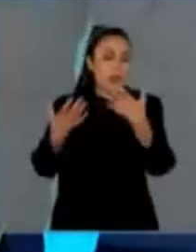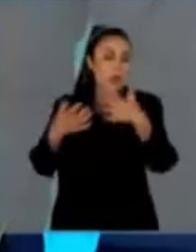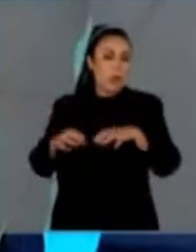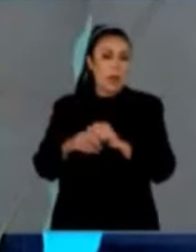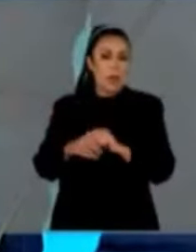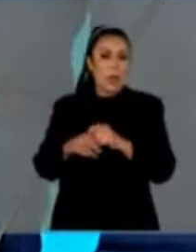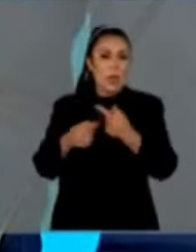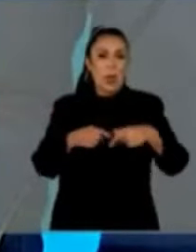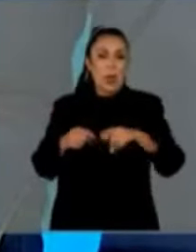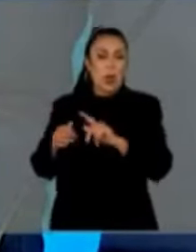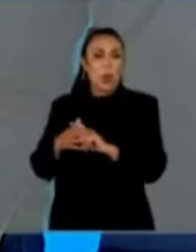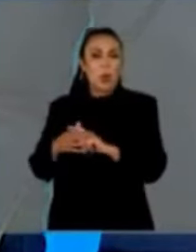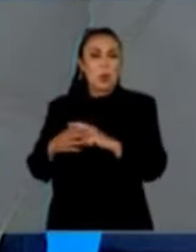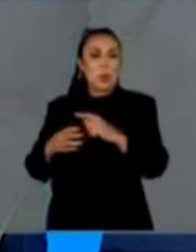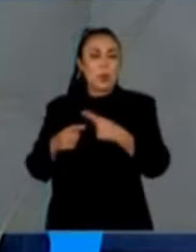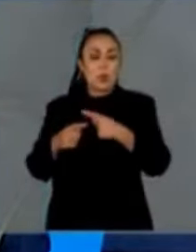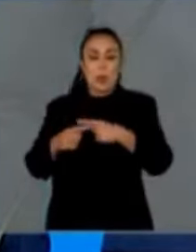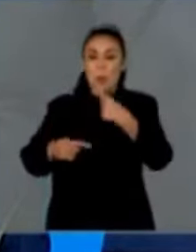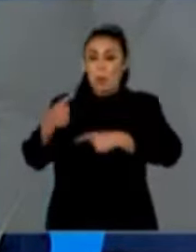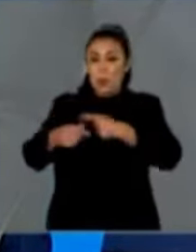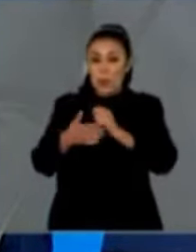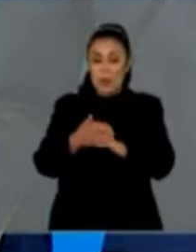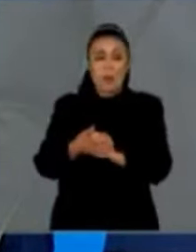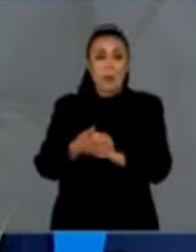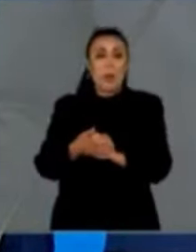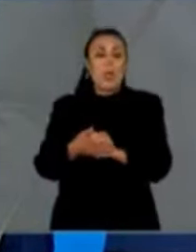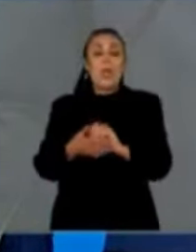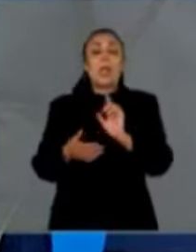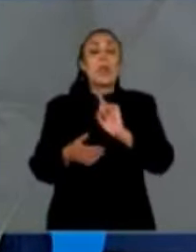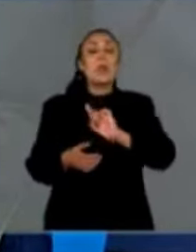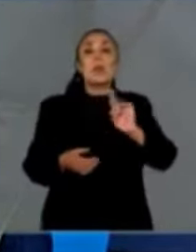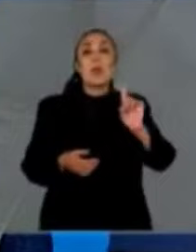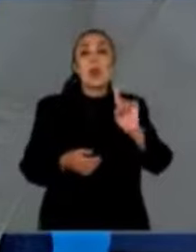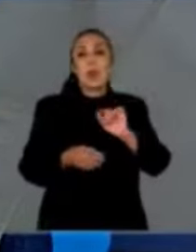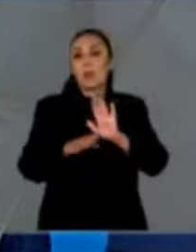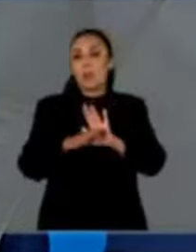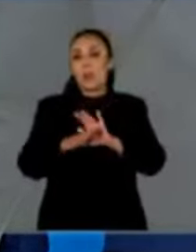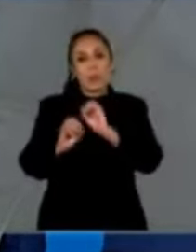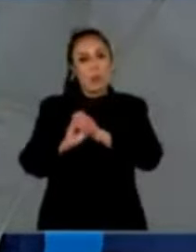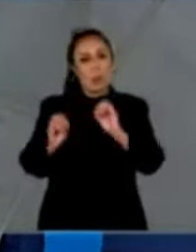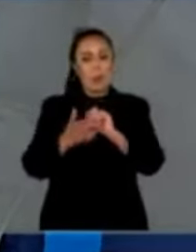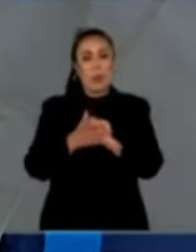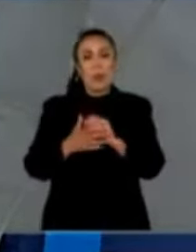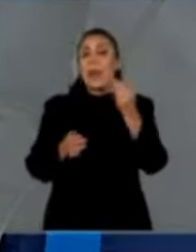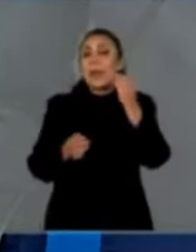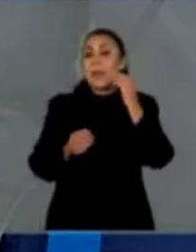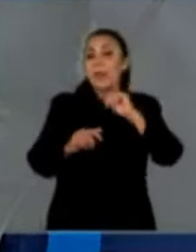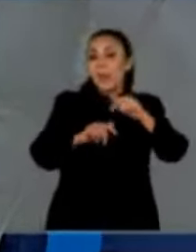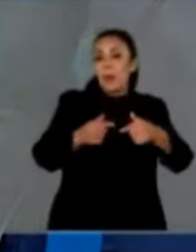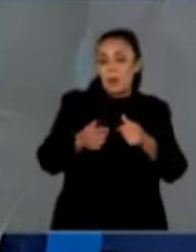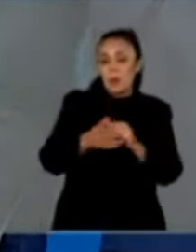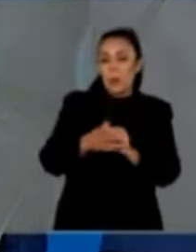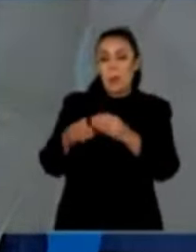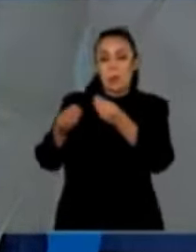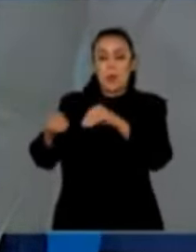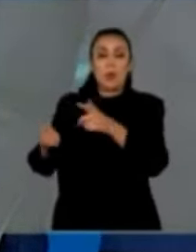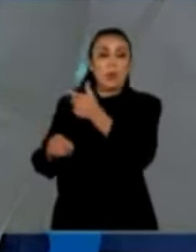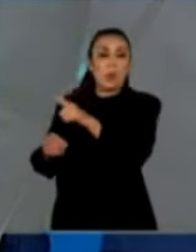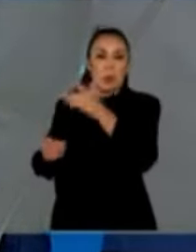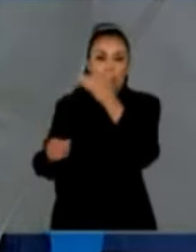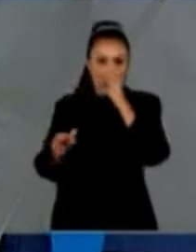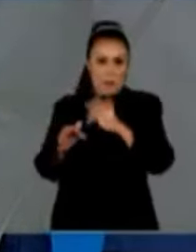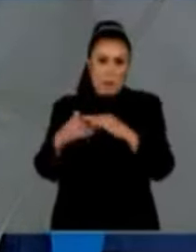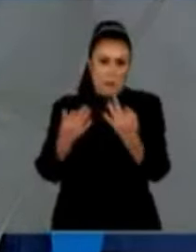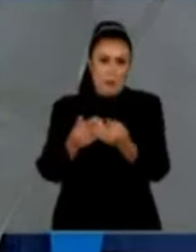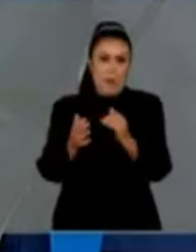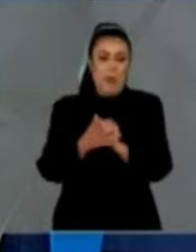pequena É uma pena isso e aliás não foi só lá que você não fez isso tentar me atacar prejudicou aquelas famílias você